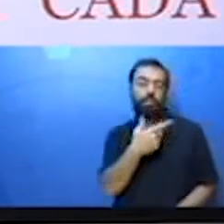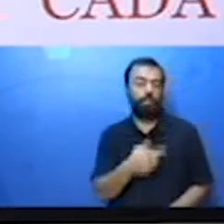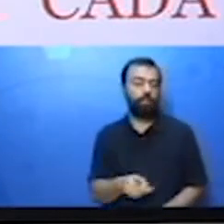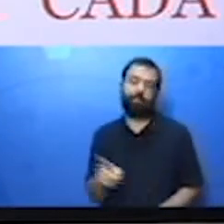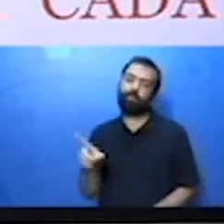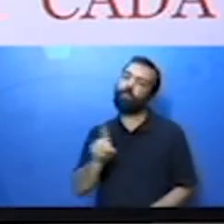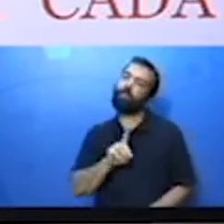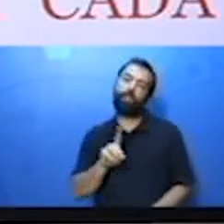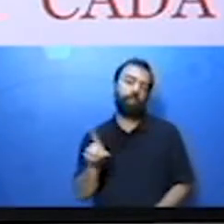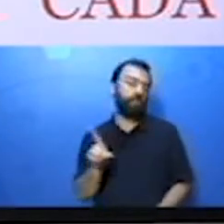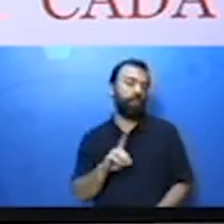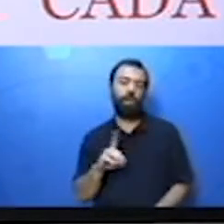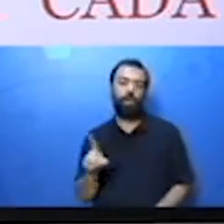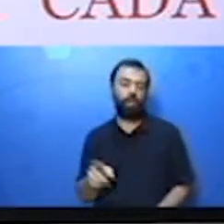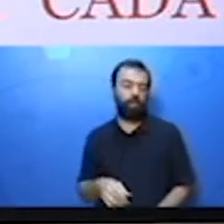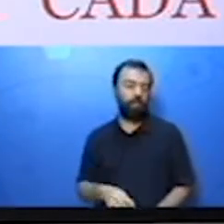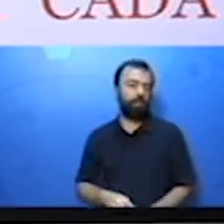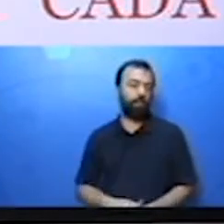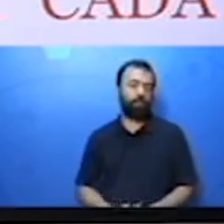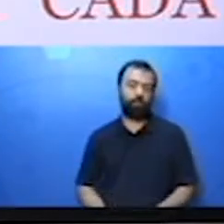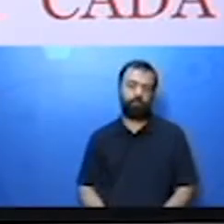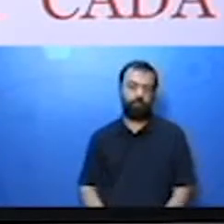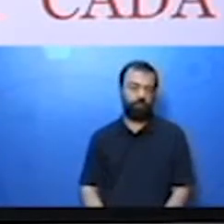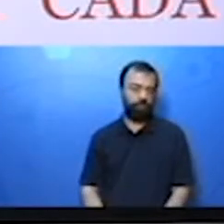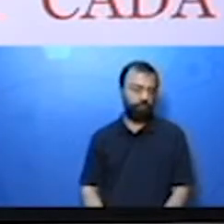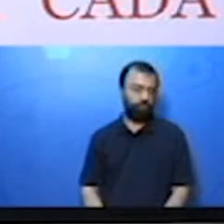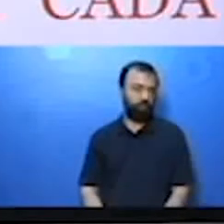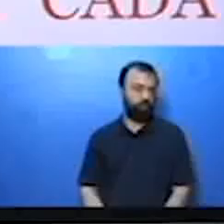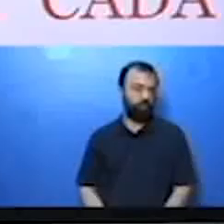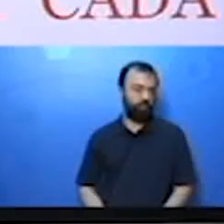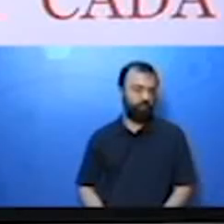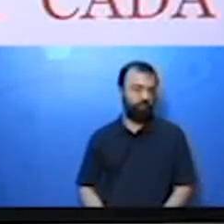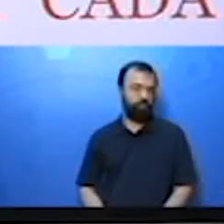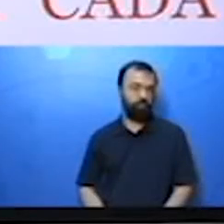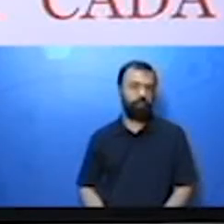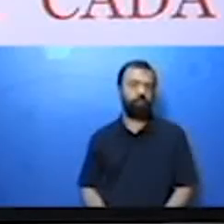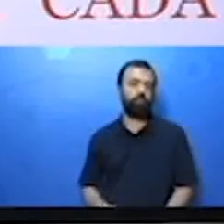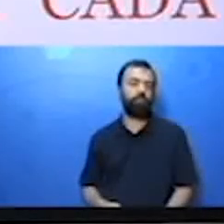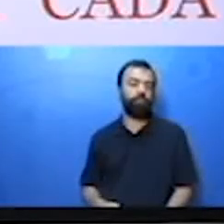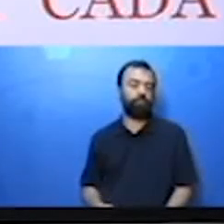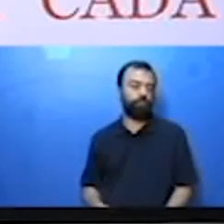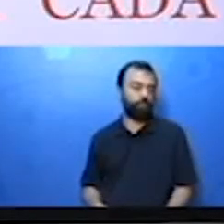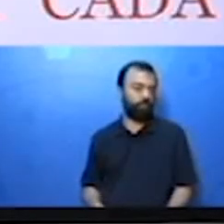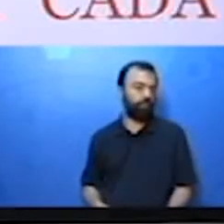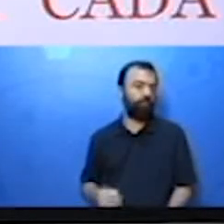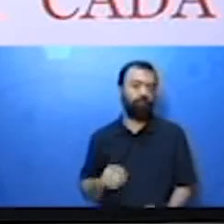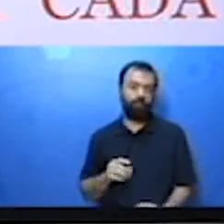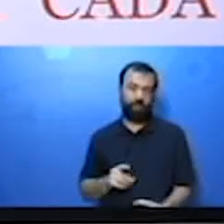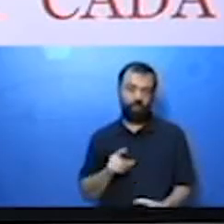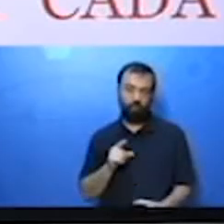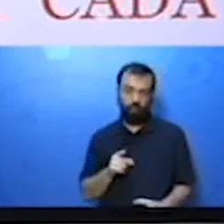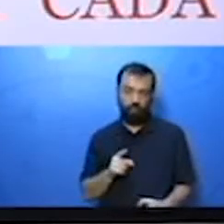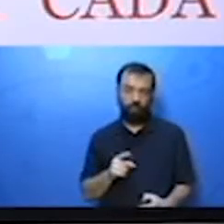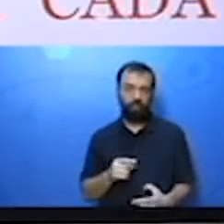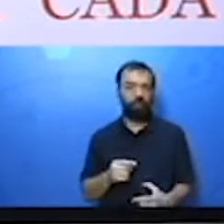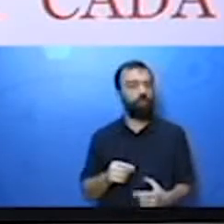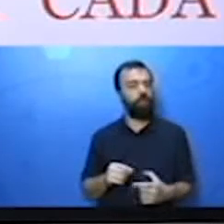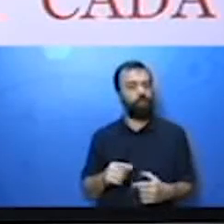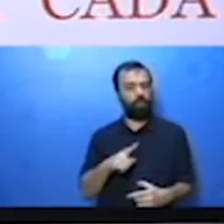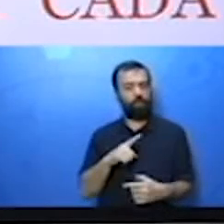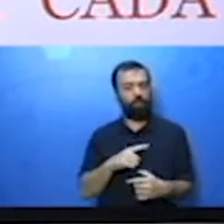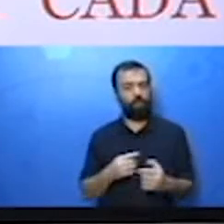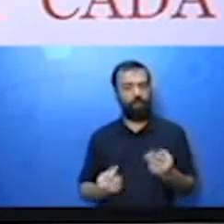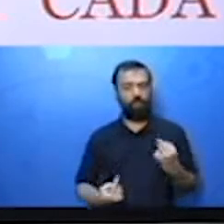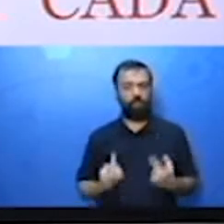pessoa desenvolve a doença de uma maneira, dependendo do sistema imunológico da pessoa.